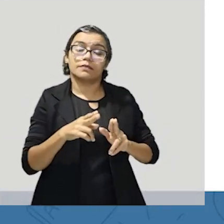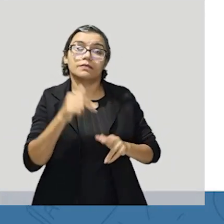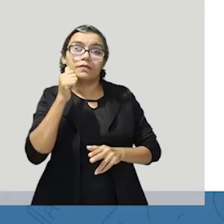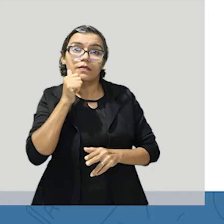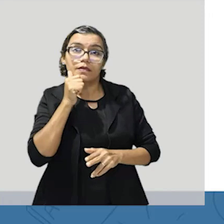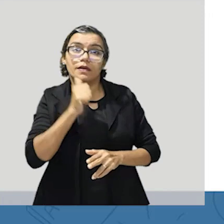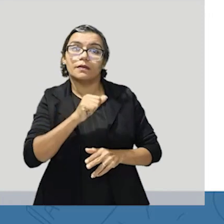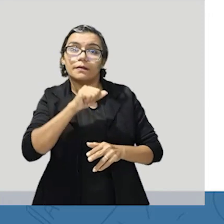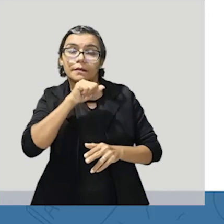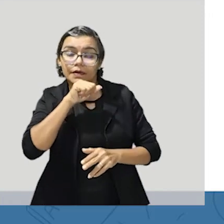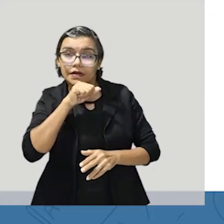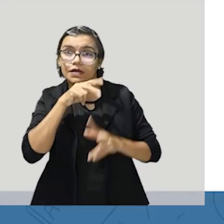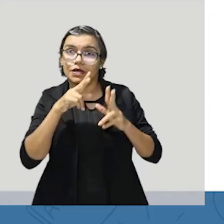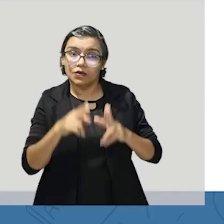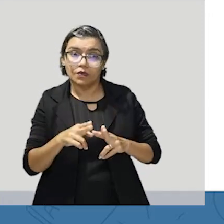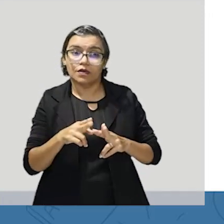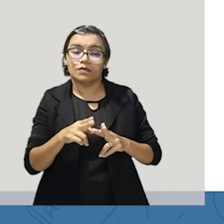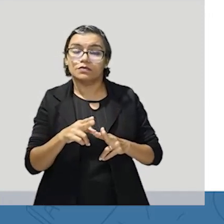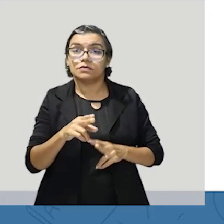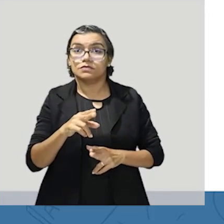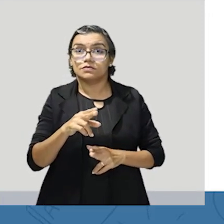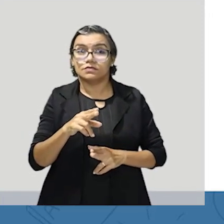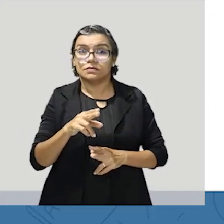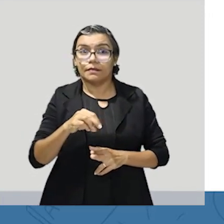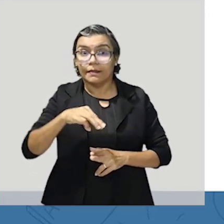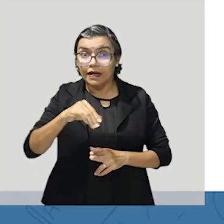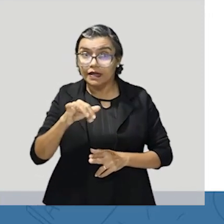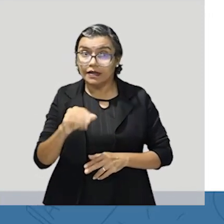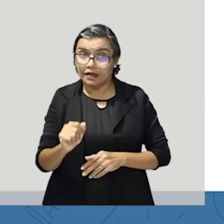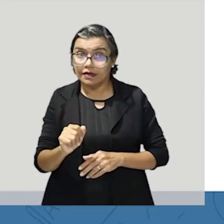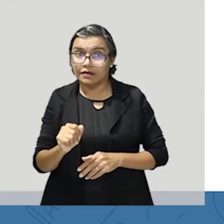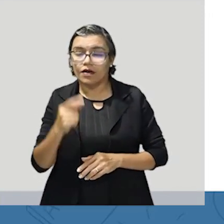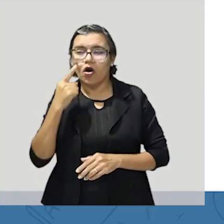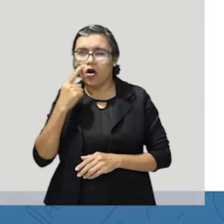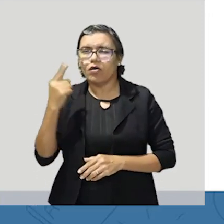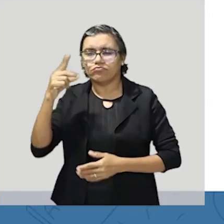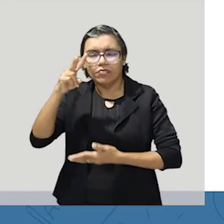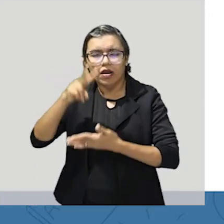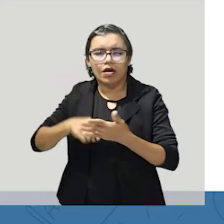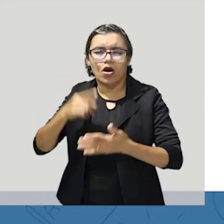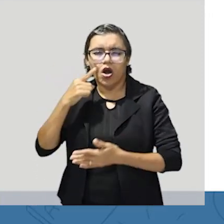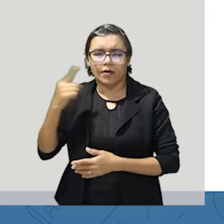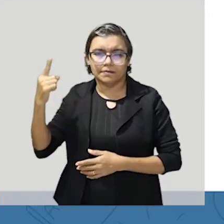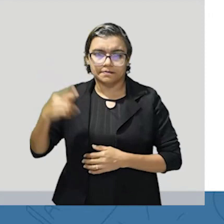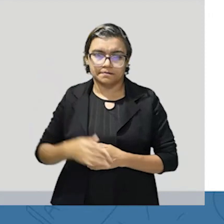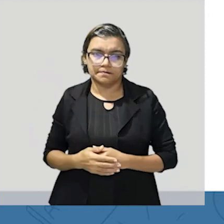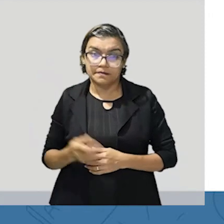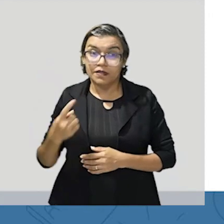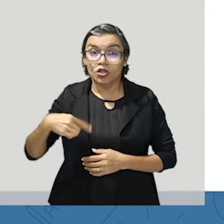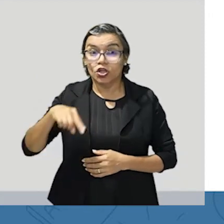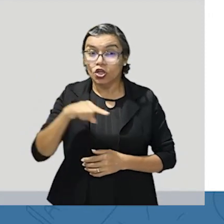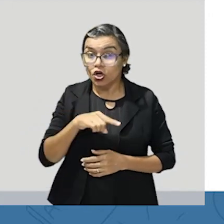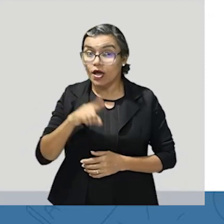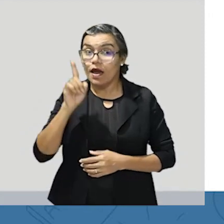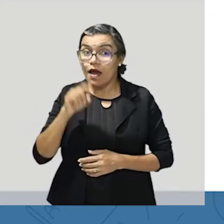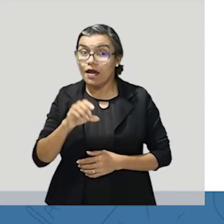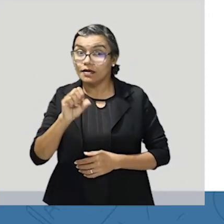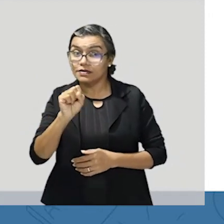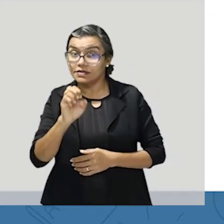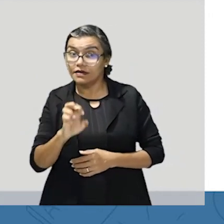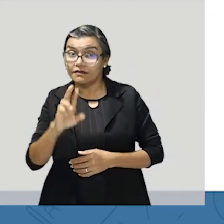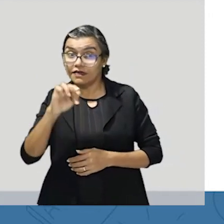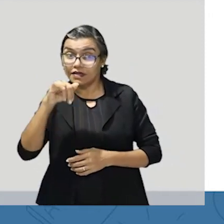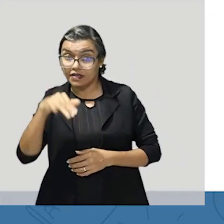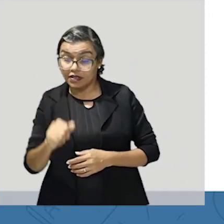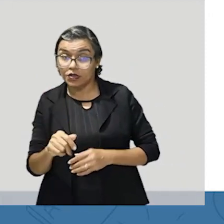o da Maria do finado Zacarias Mas isso ainda diz pouco só é o